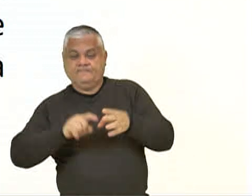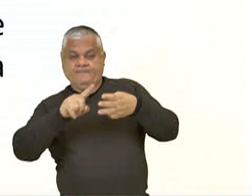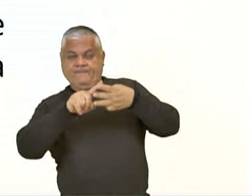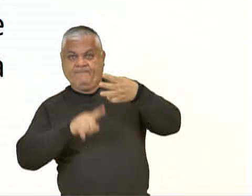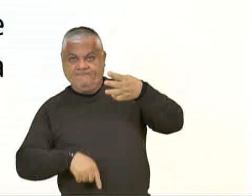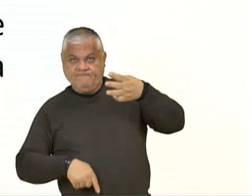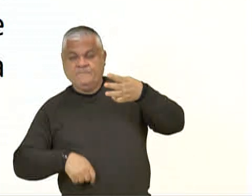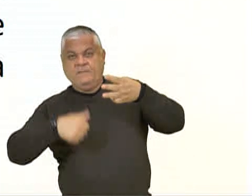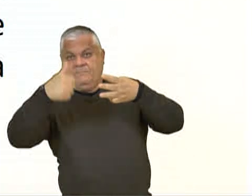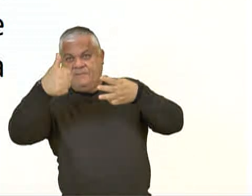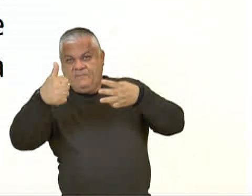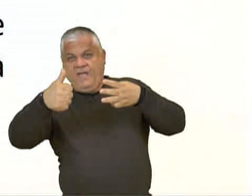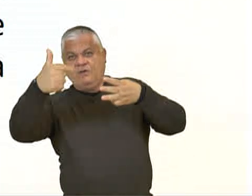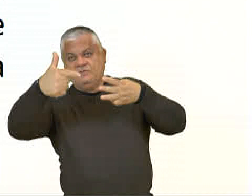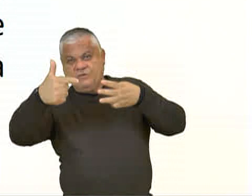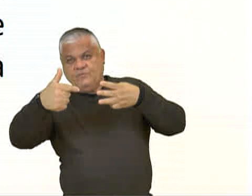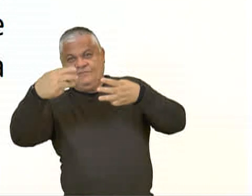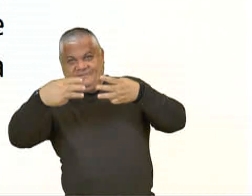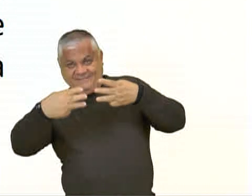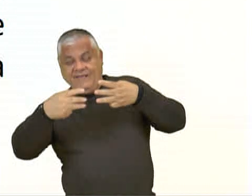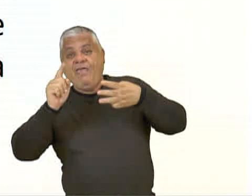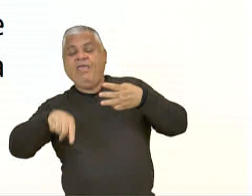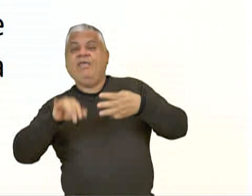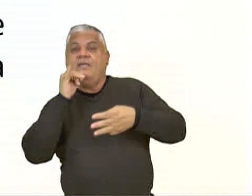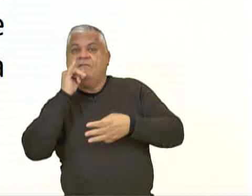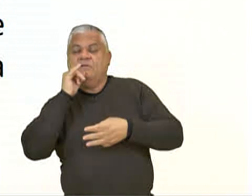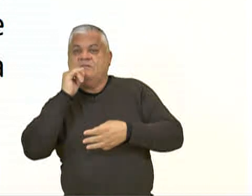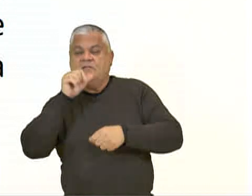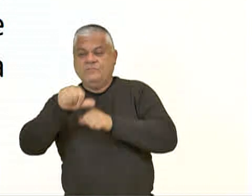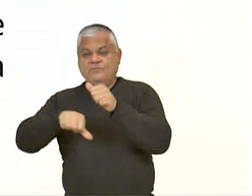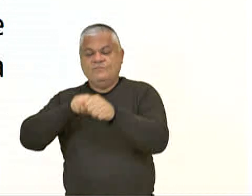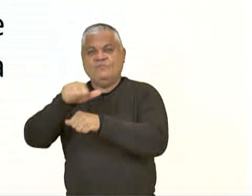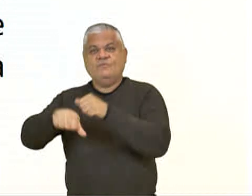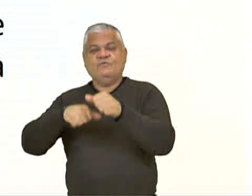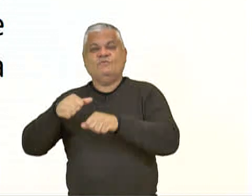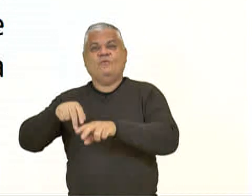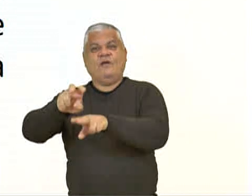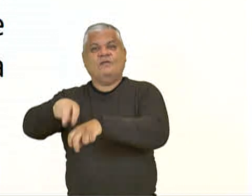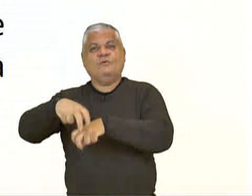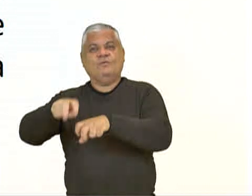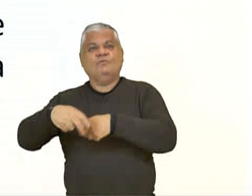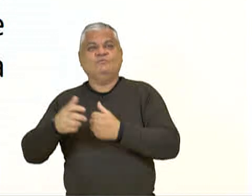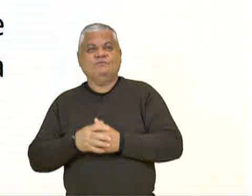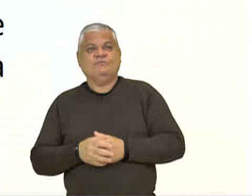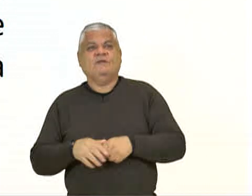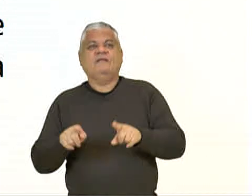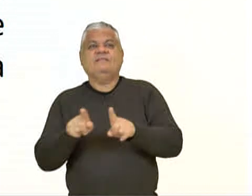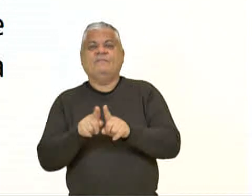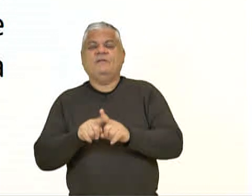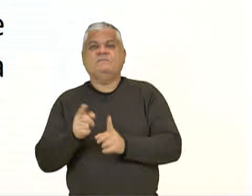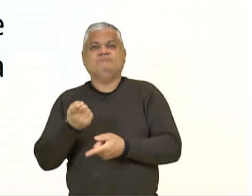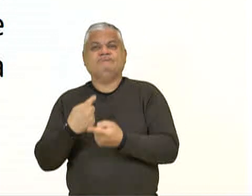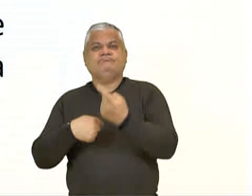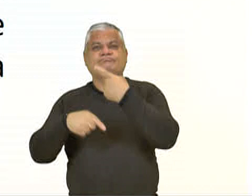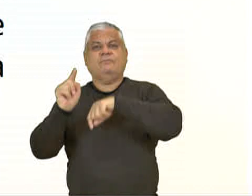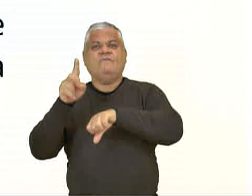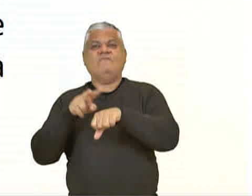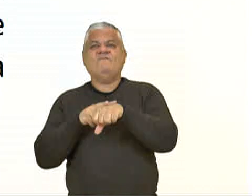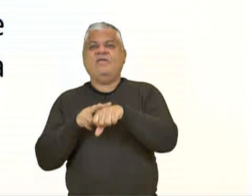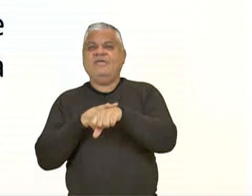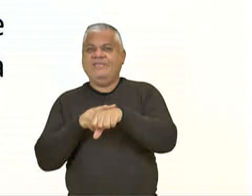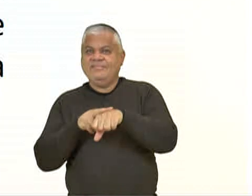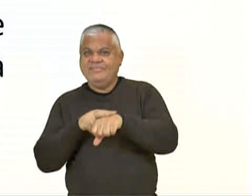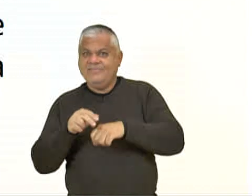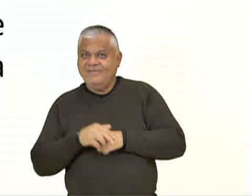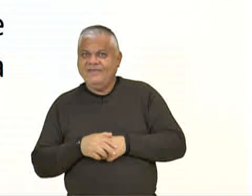da economia proporciona ali a modernização da agricultura, né? Incluindo a chamada Revolução Verde.